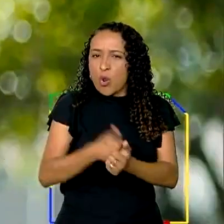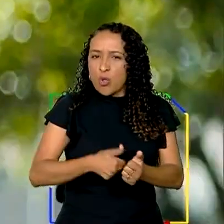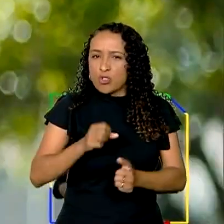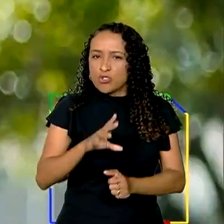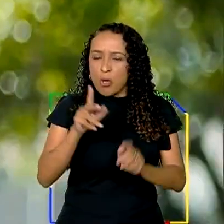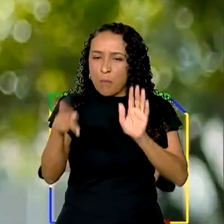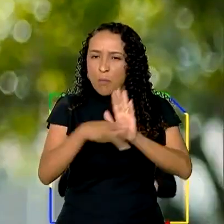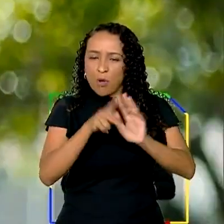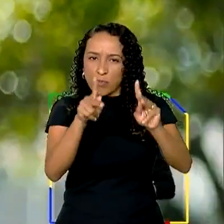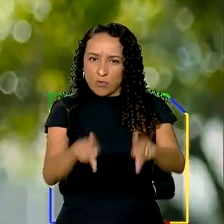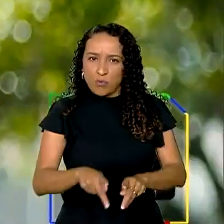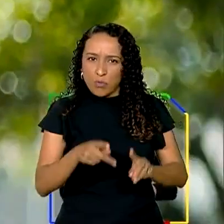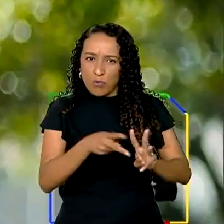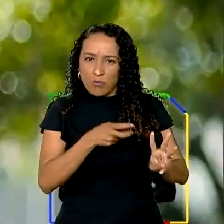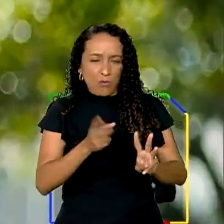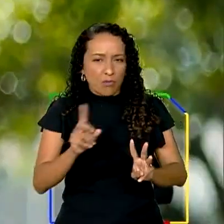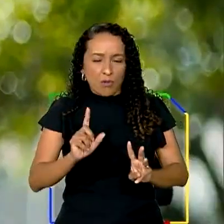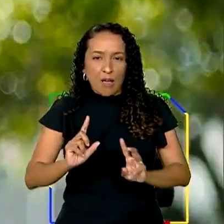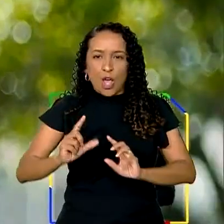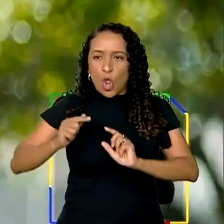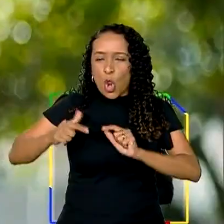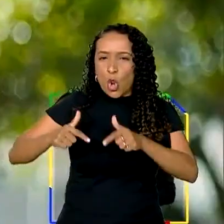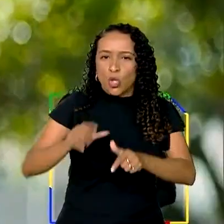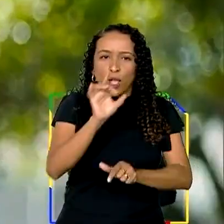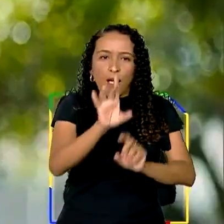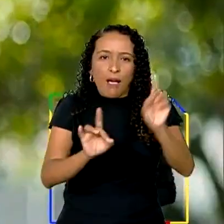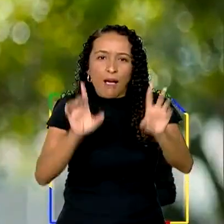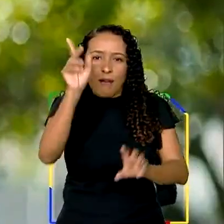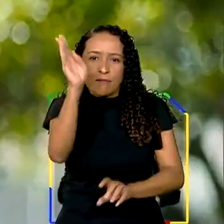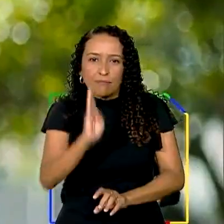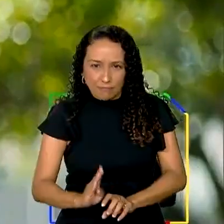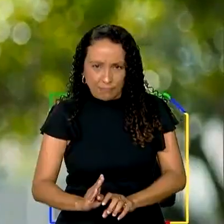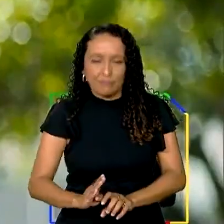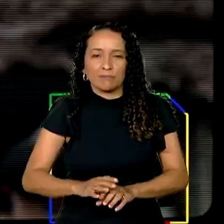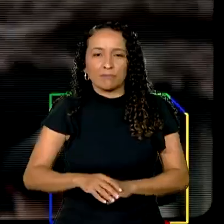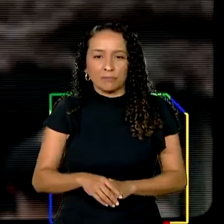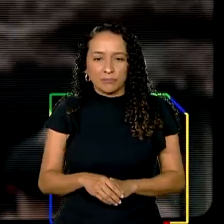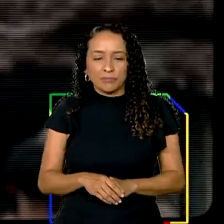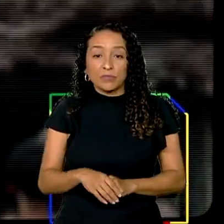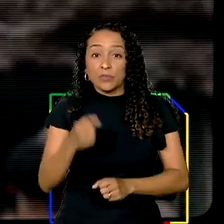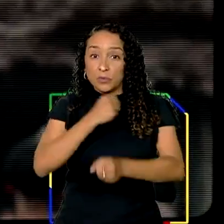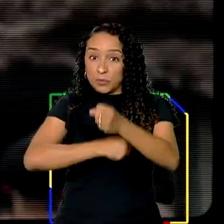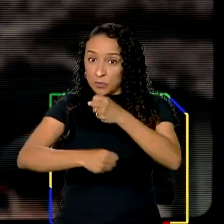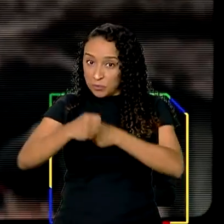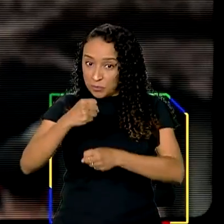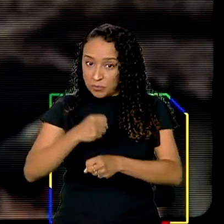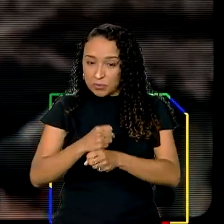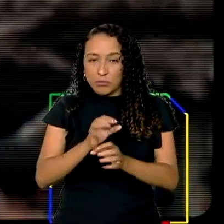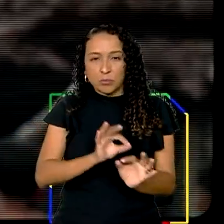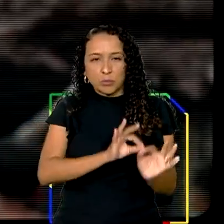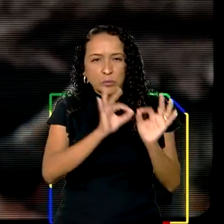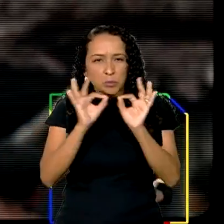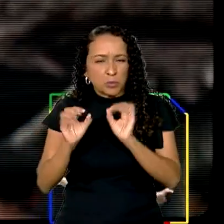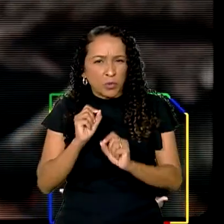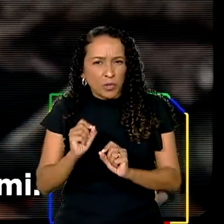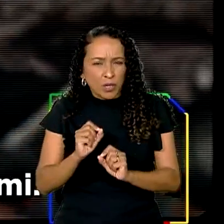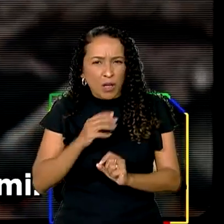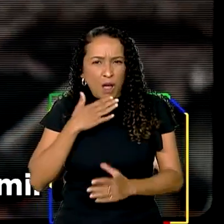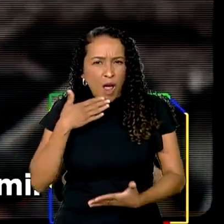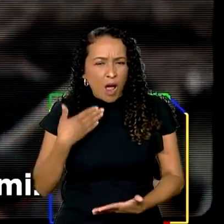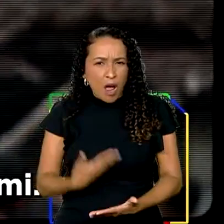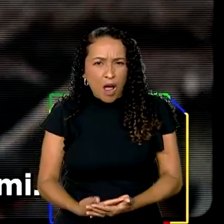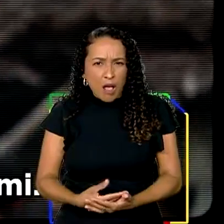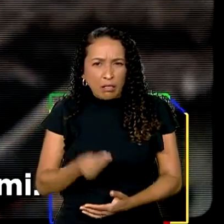povos originários. É uma luta de cada brasileiro, de cada brasileira. No ano passado, assistimos horrorizados